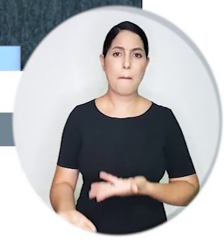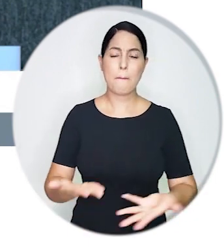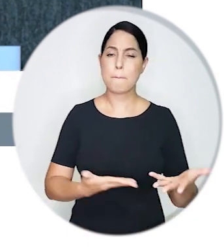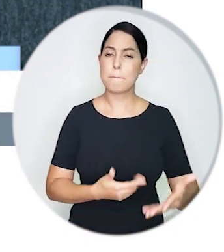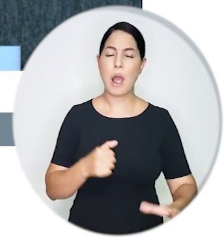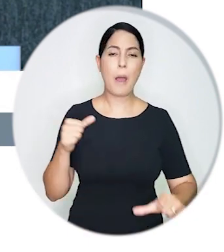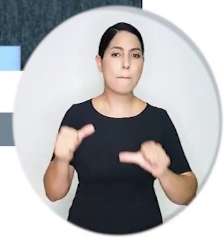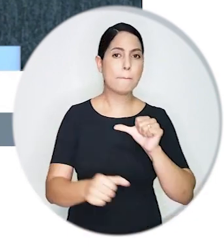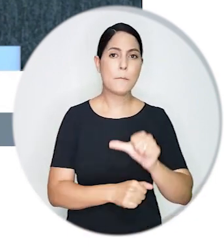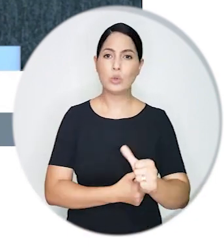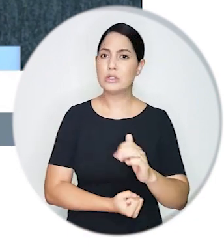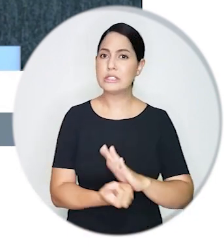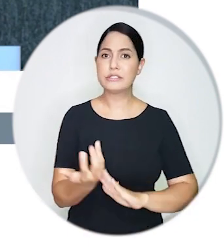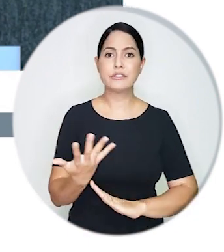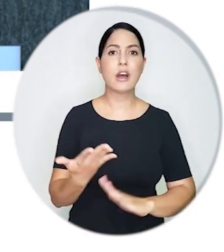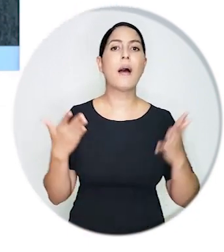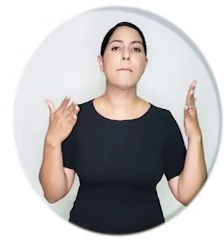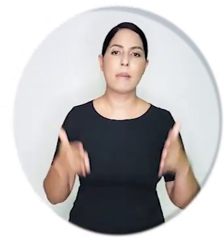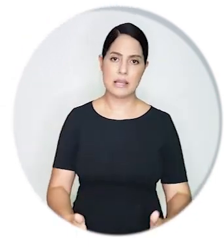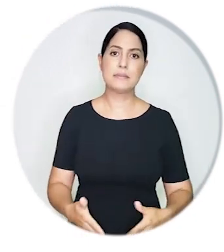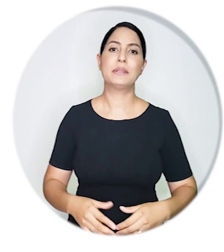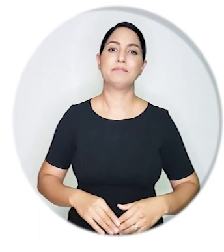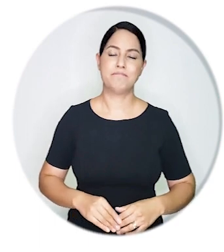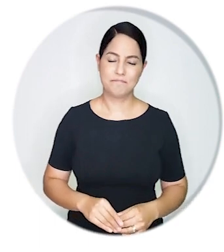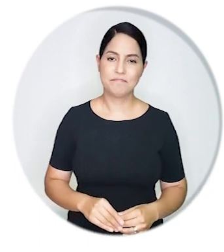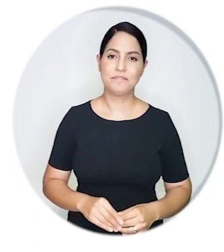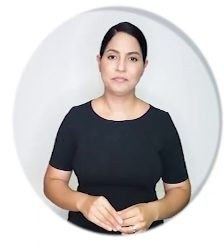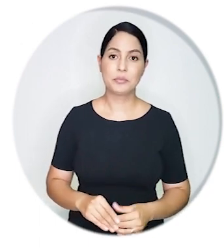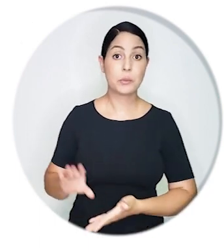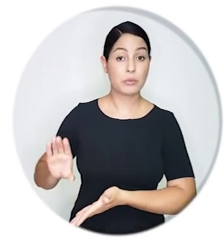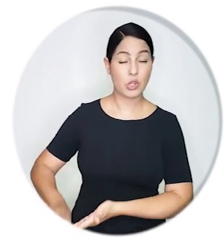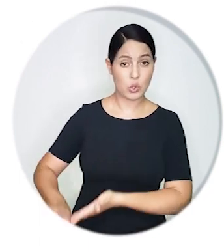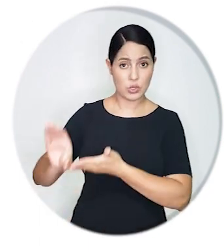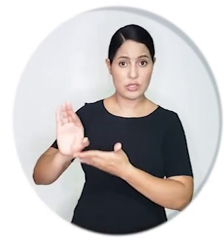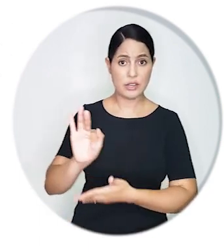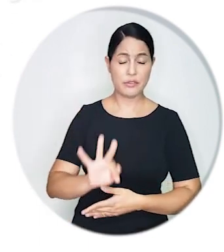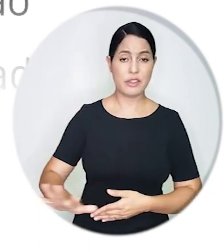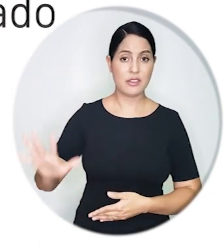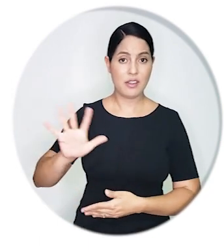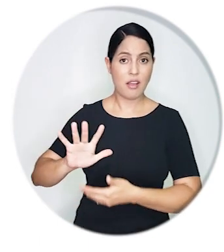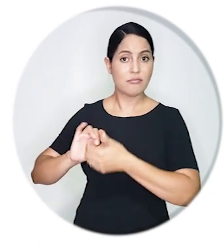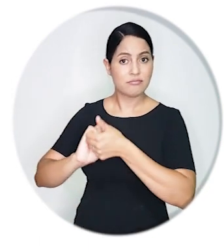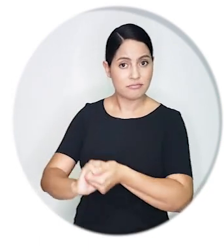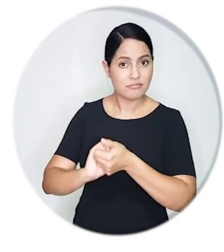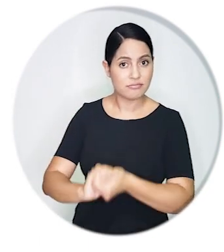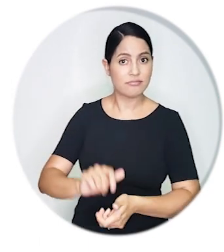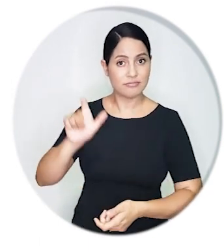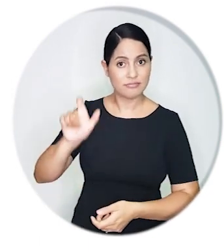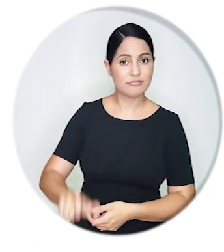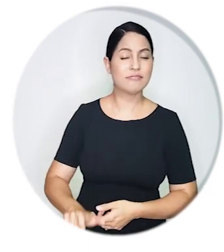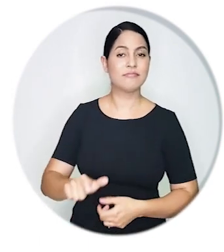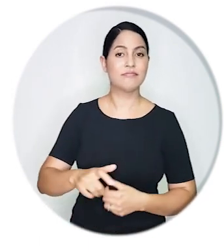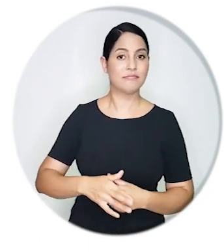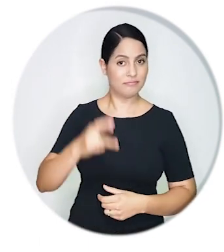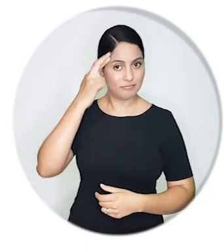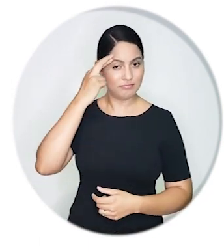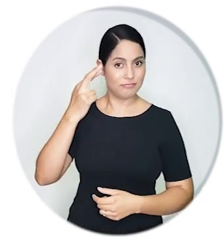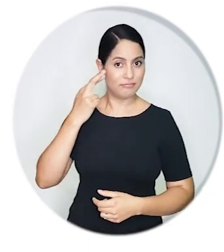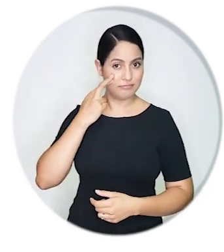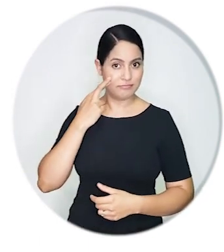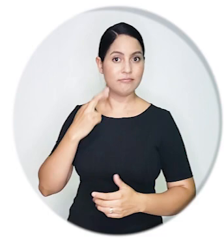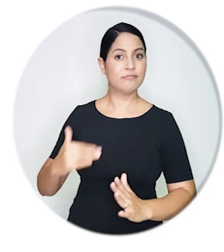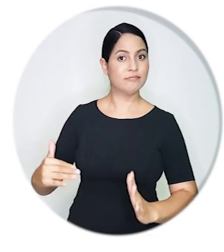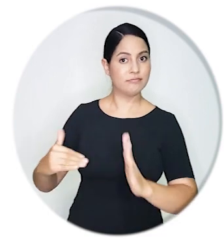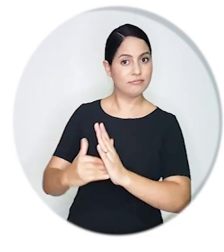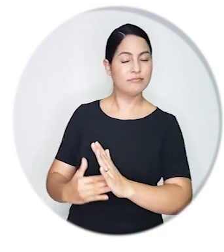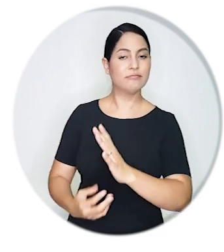fôssemos partícipes dessas mudanças todas. O Conselho Federal da Ordem dos Advogados do Brasil saúda o senador Rodrigo Pacheco